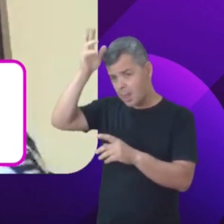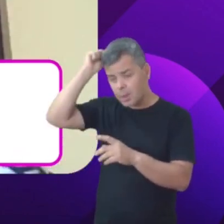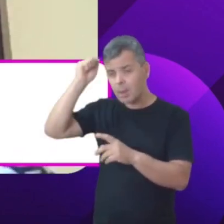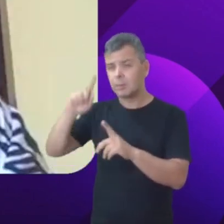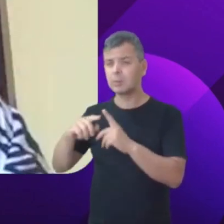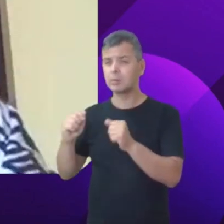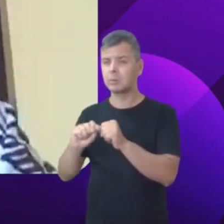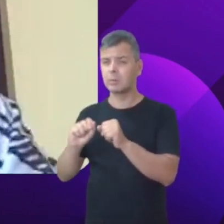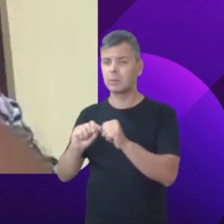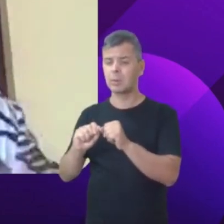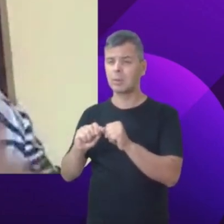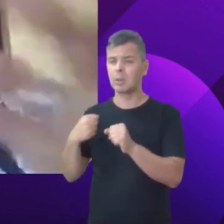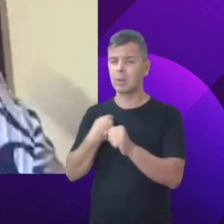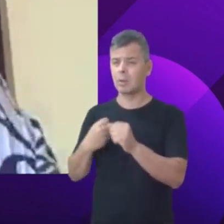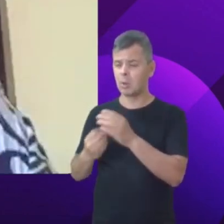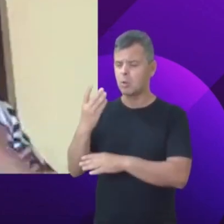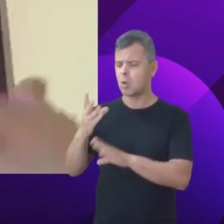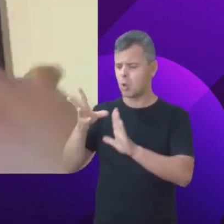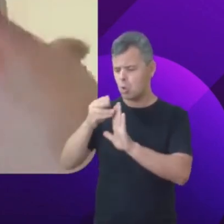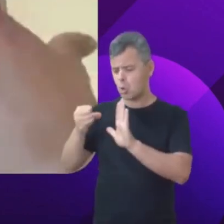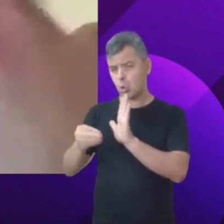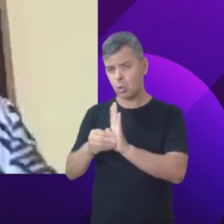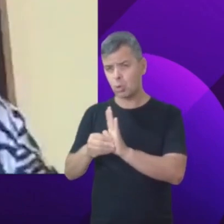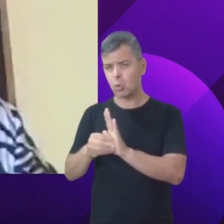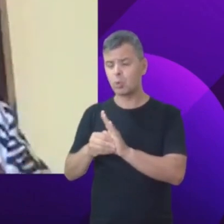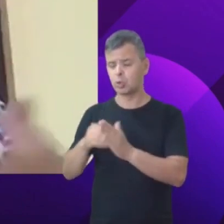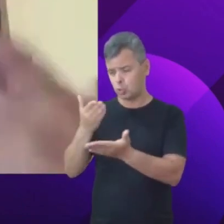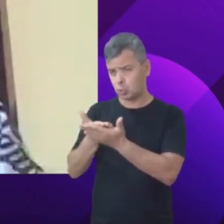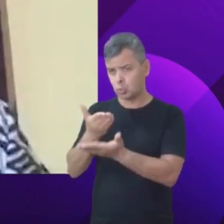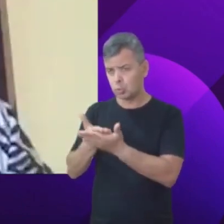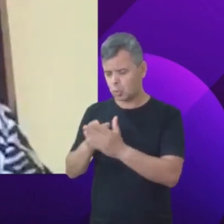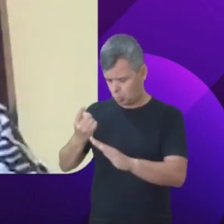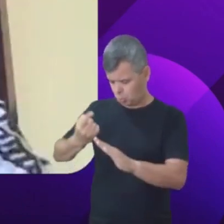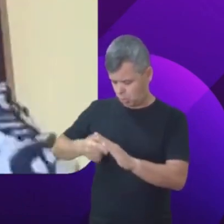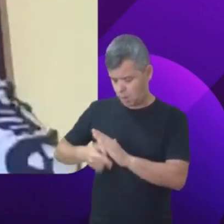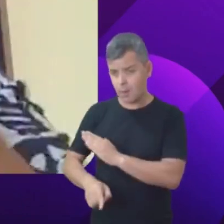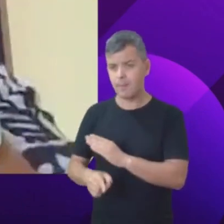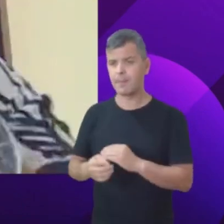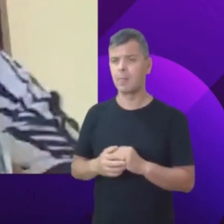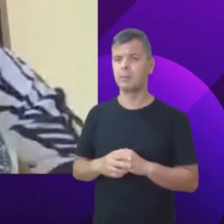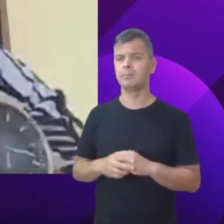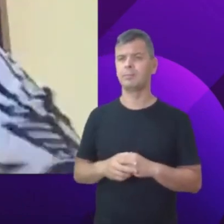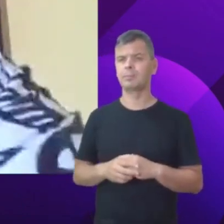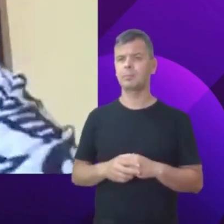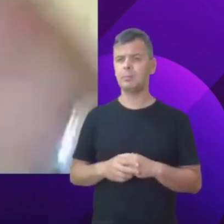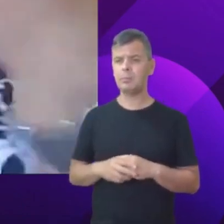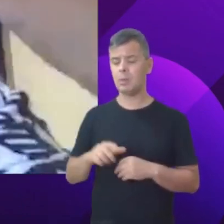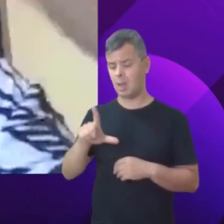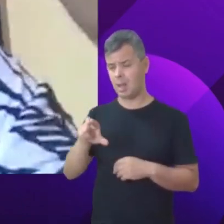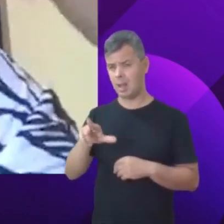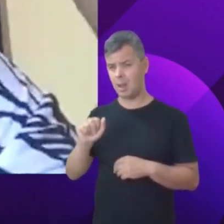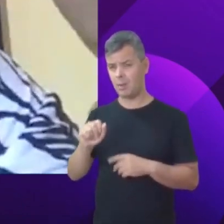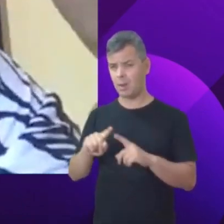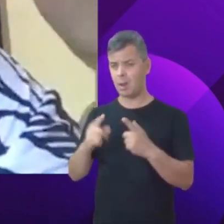que geram produção de conteúdo, de estudo, de aprofundamento. O Lesbocenso